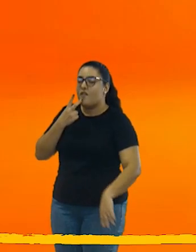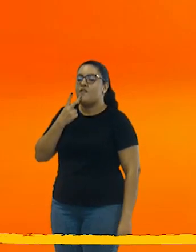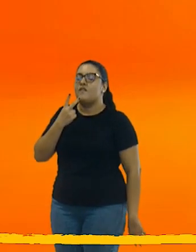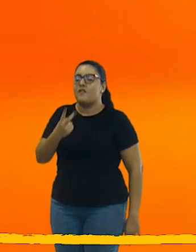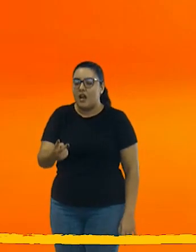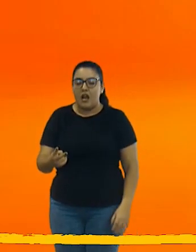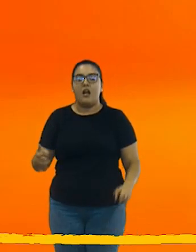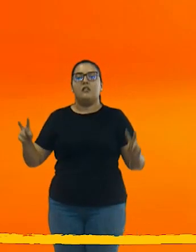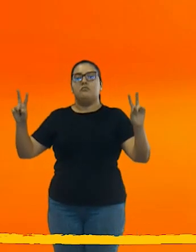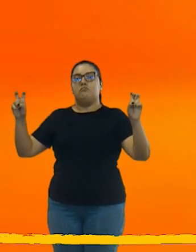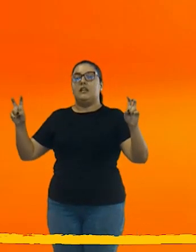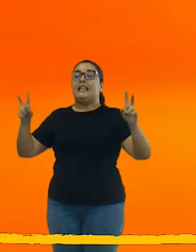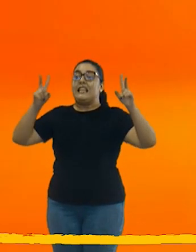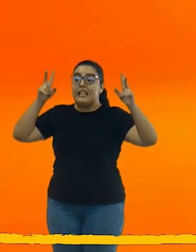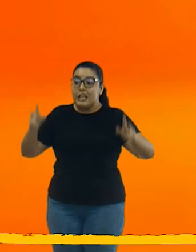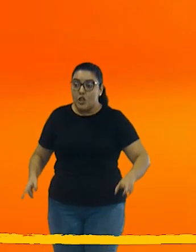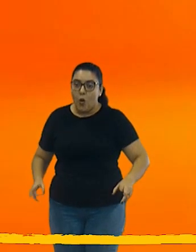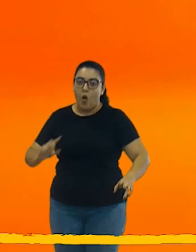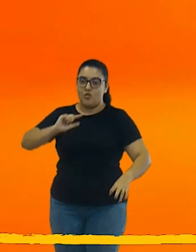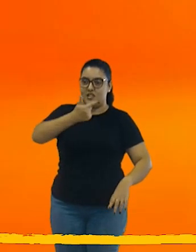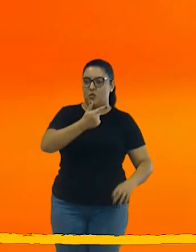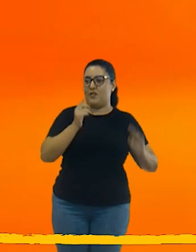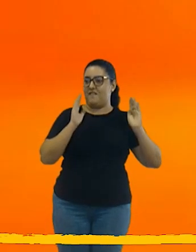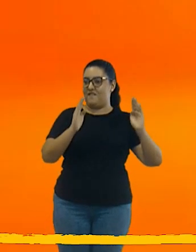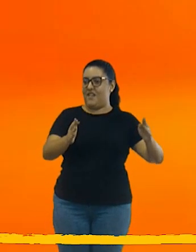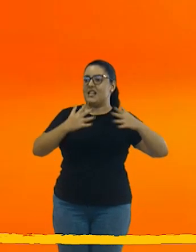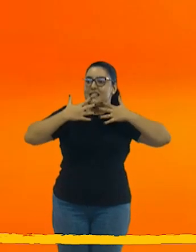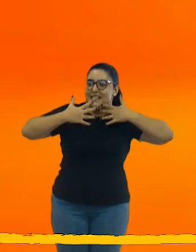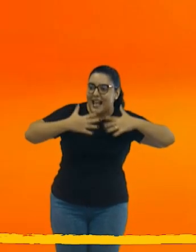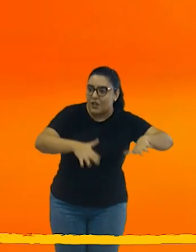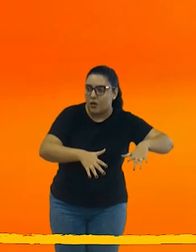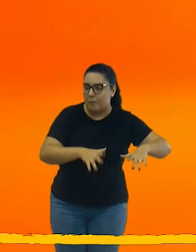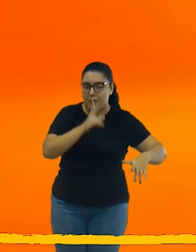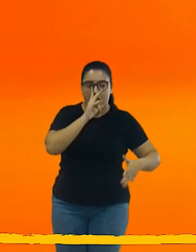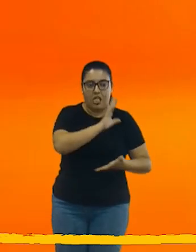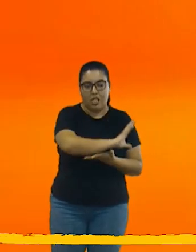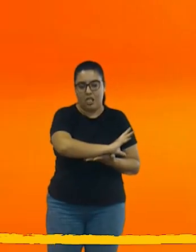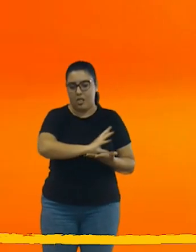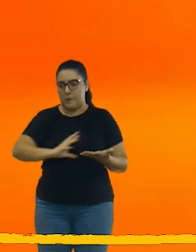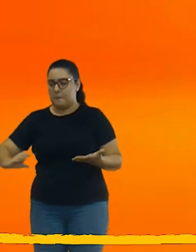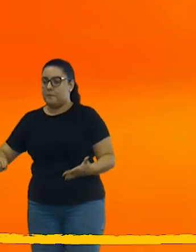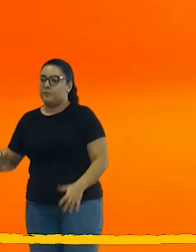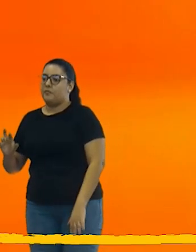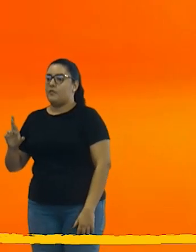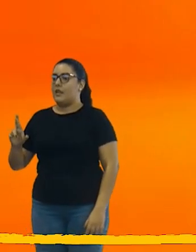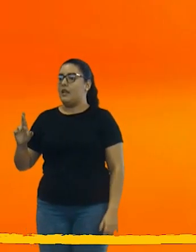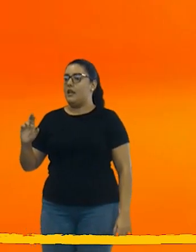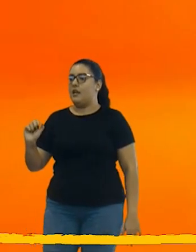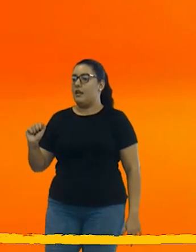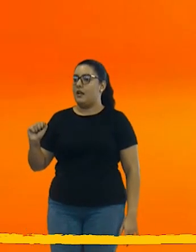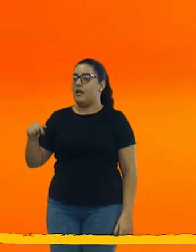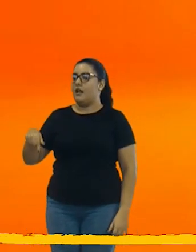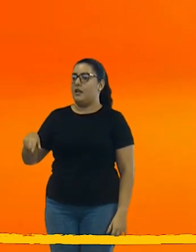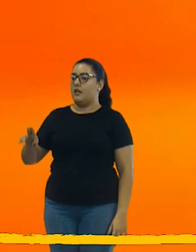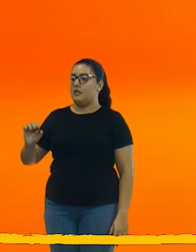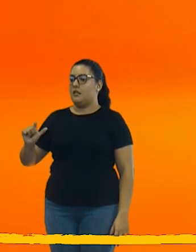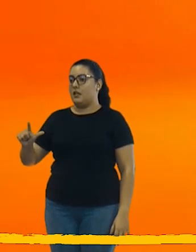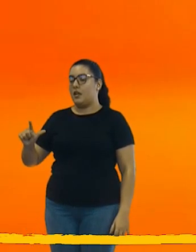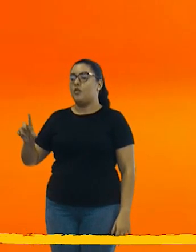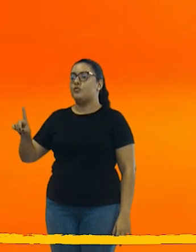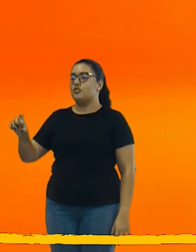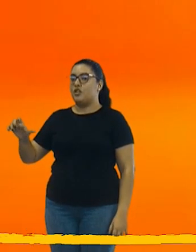retoma o regionalismo da seca do naturalismo. Eu diria que Raquel de Queiroz bebeu na fonte de Antônio